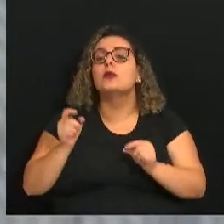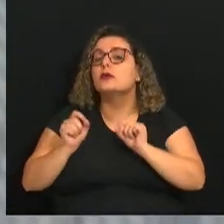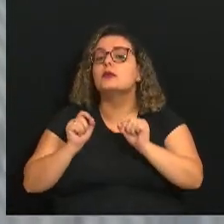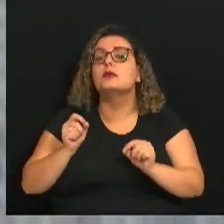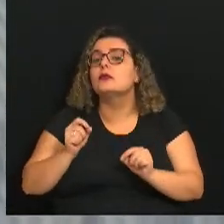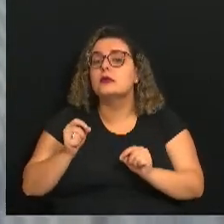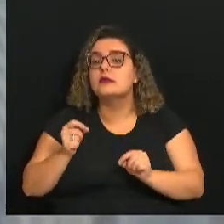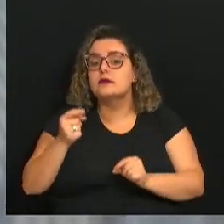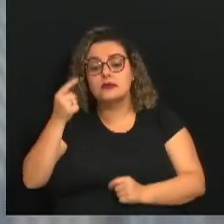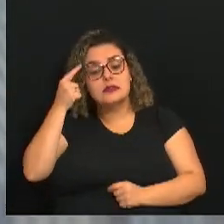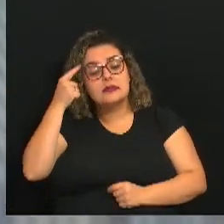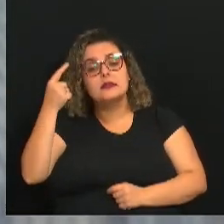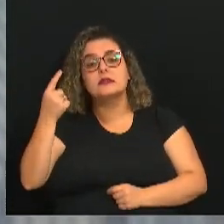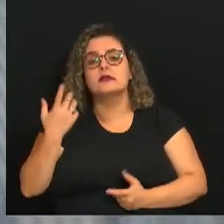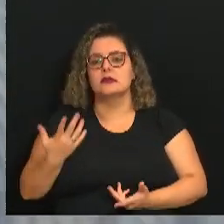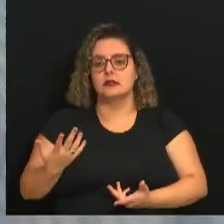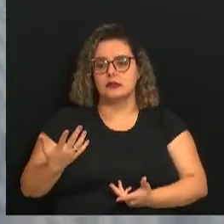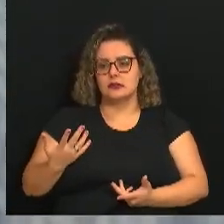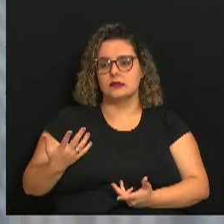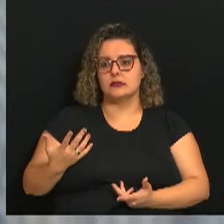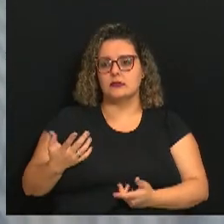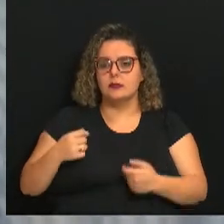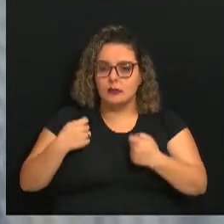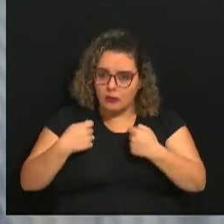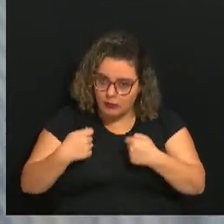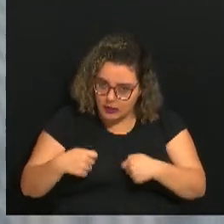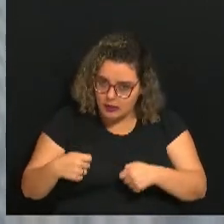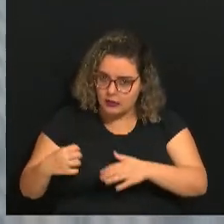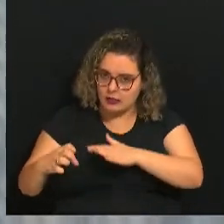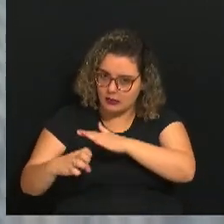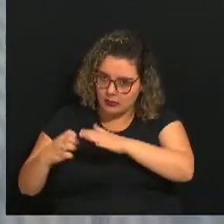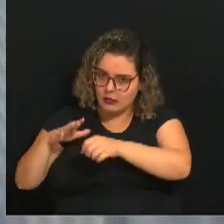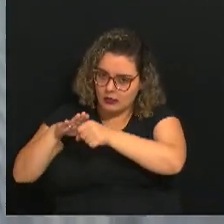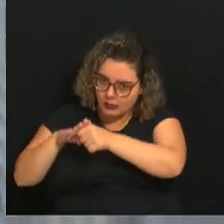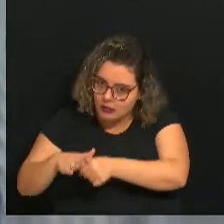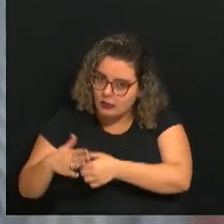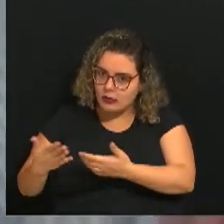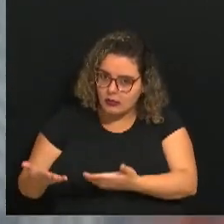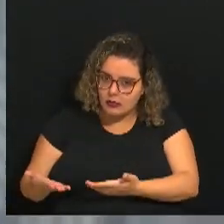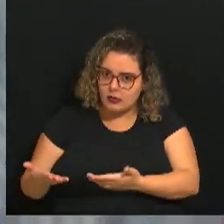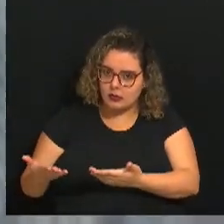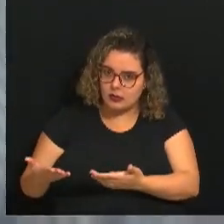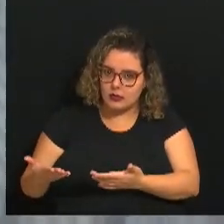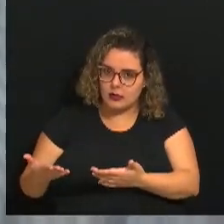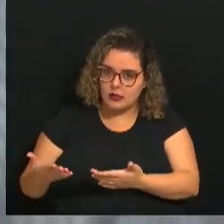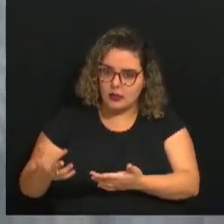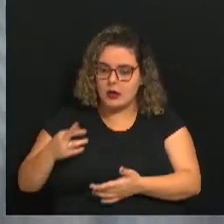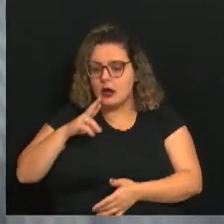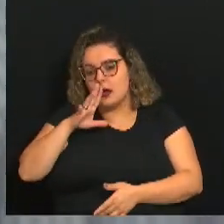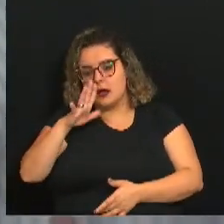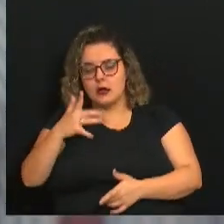a empresa, porque ela realmente precisa ser punida, né? Não é porque se resolveu